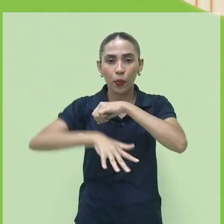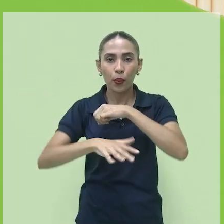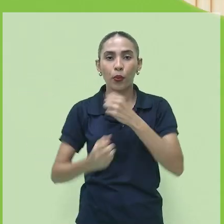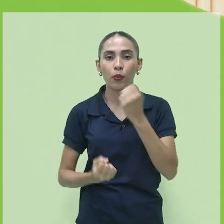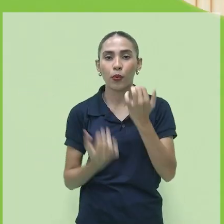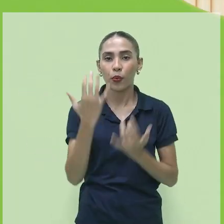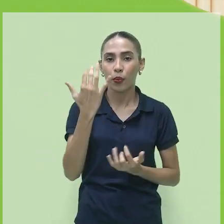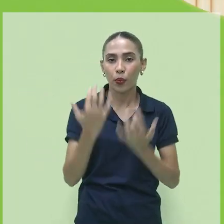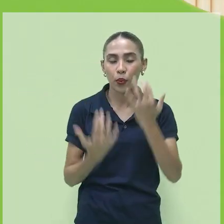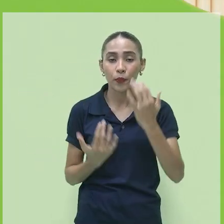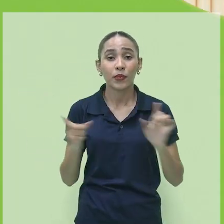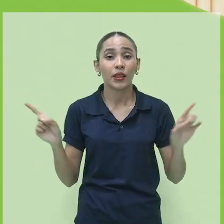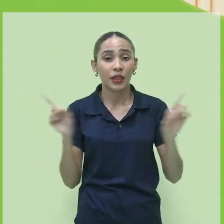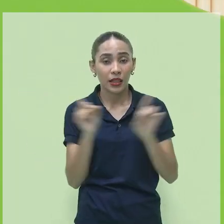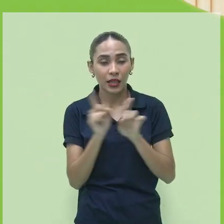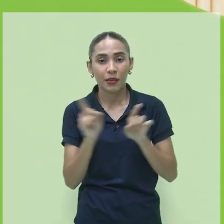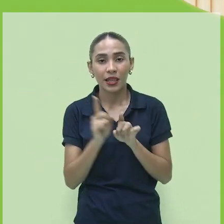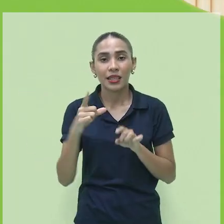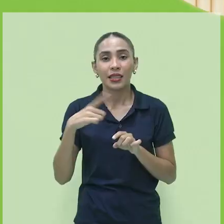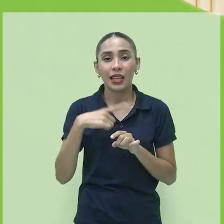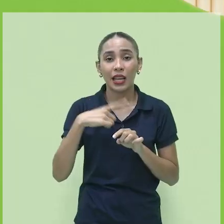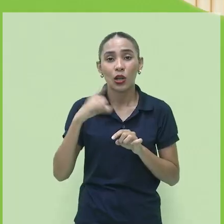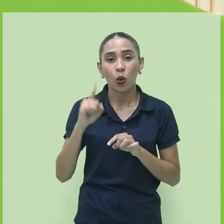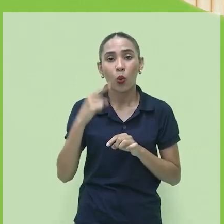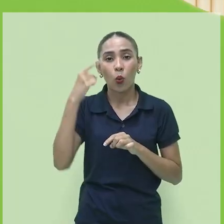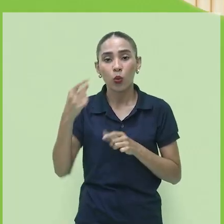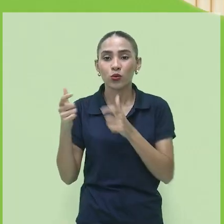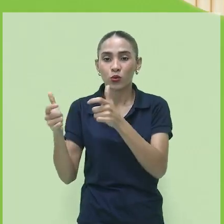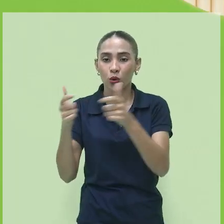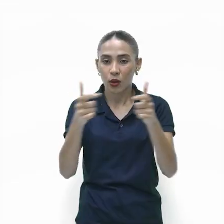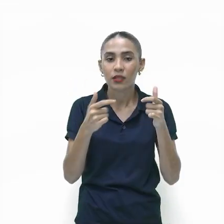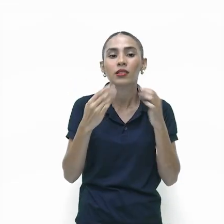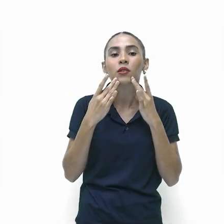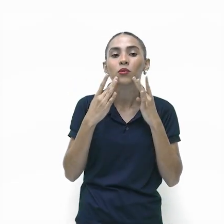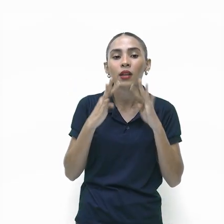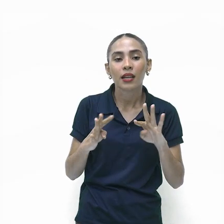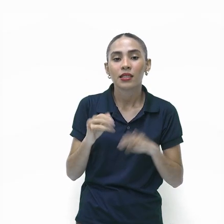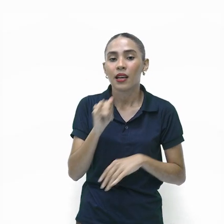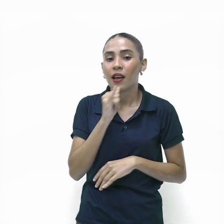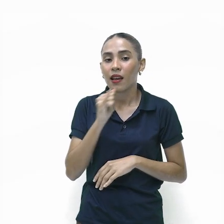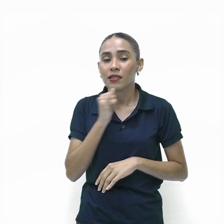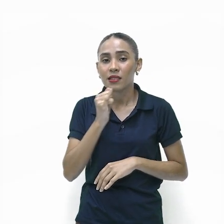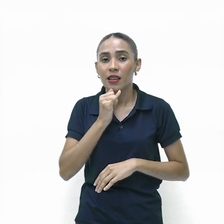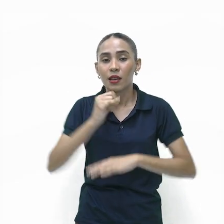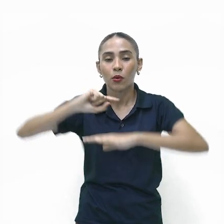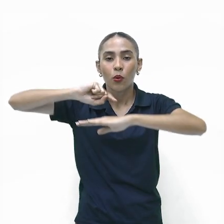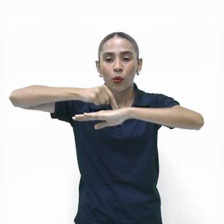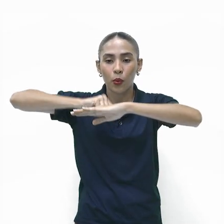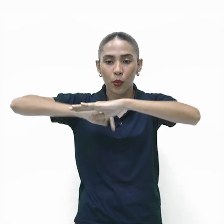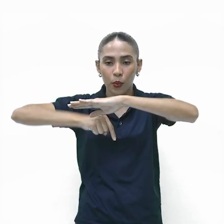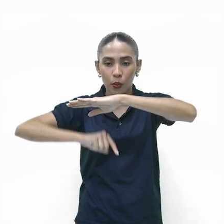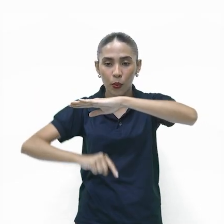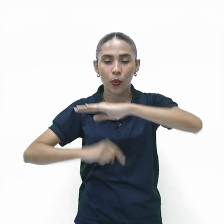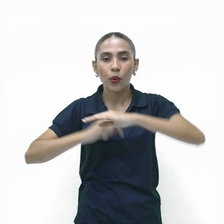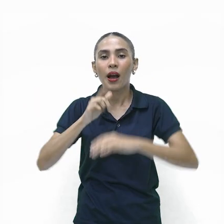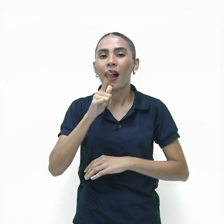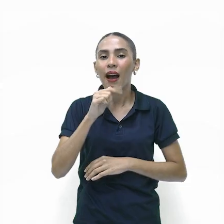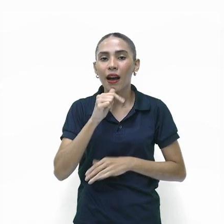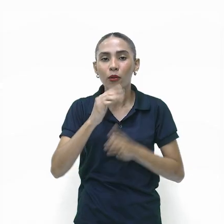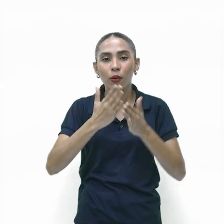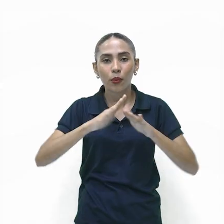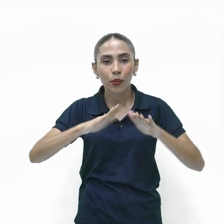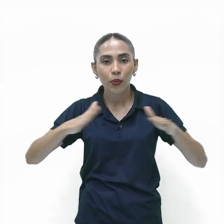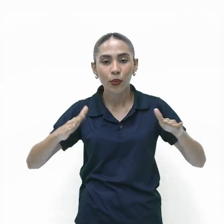vulcânicas. Além dos vulcões, nós temos outros laboratórios naturais, como, por exemplo, as profundezas do